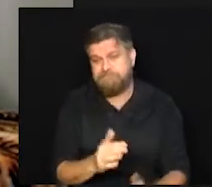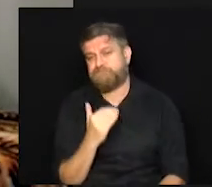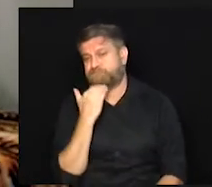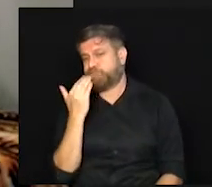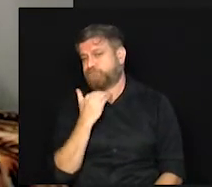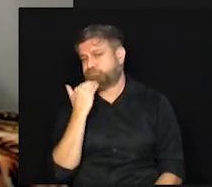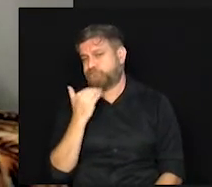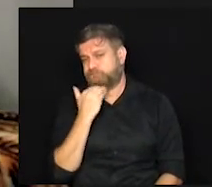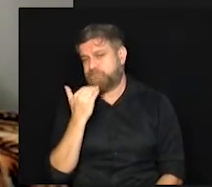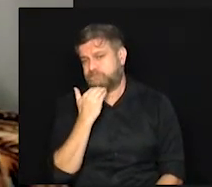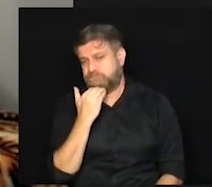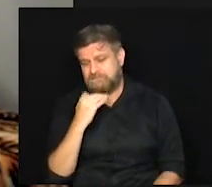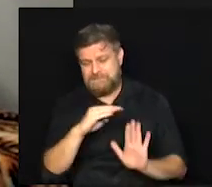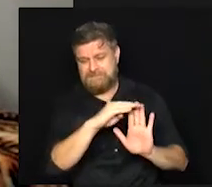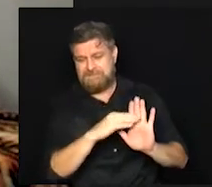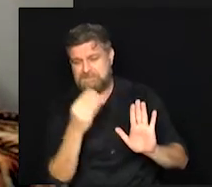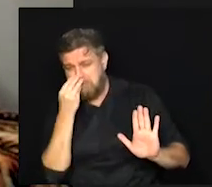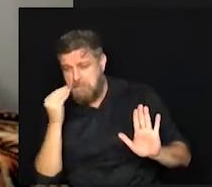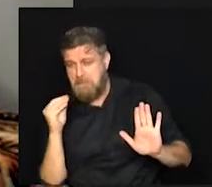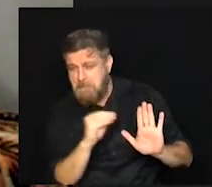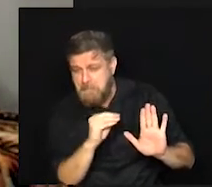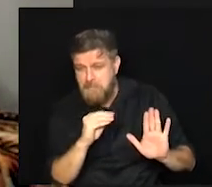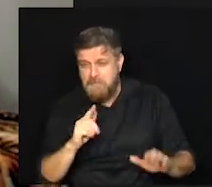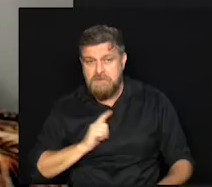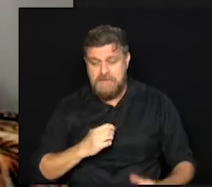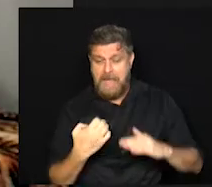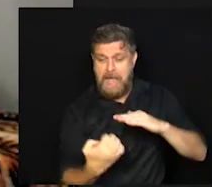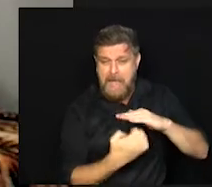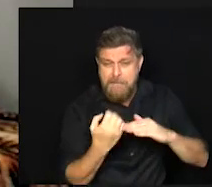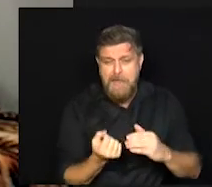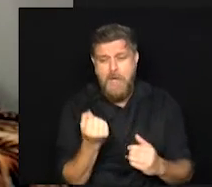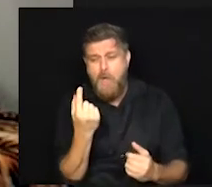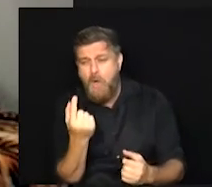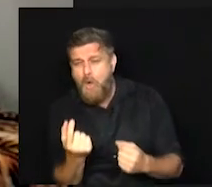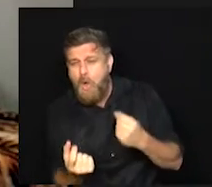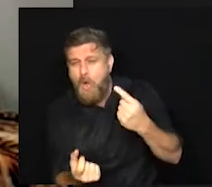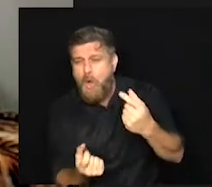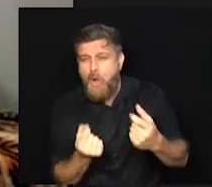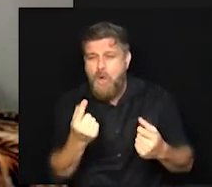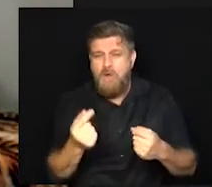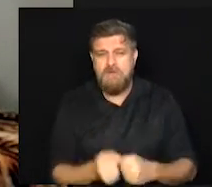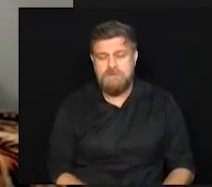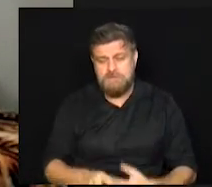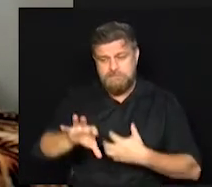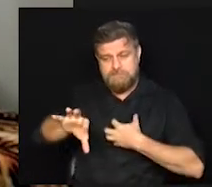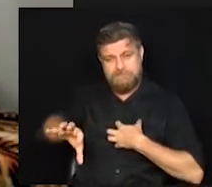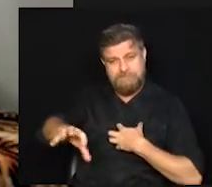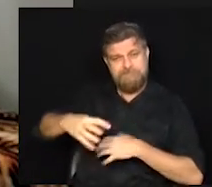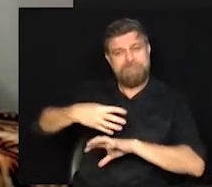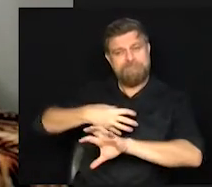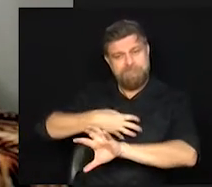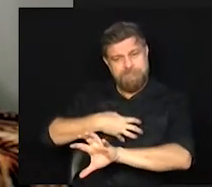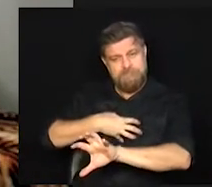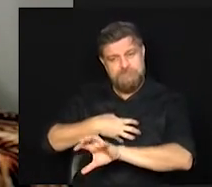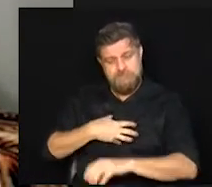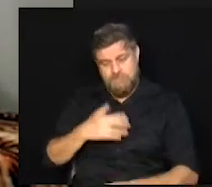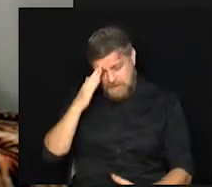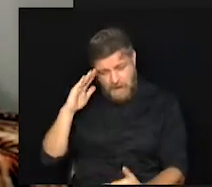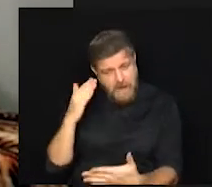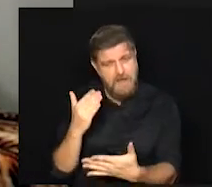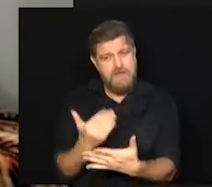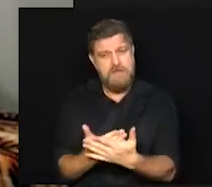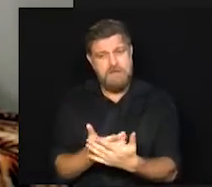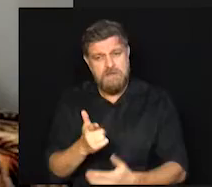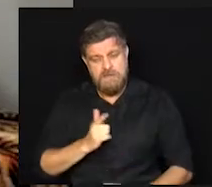São poucas as empresas, poucos ambientes que se solidariza, que acredita